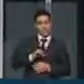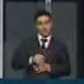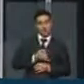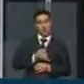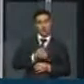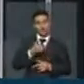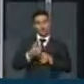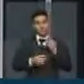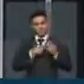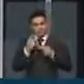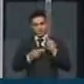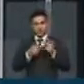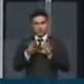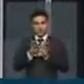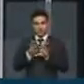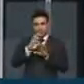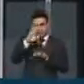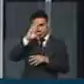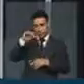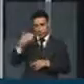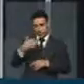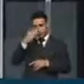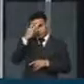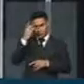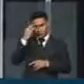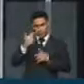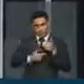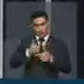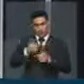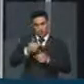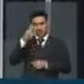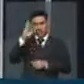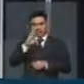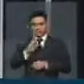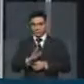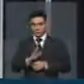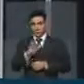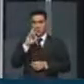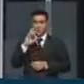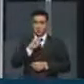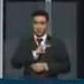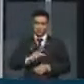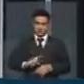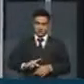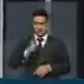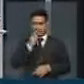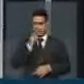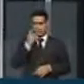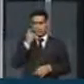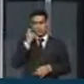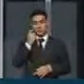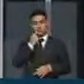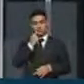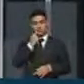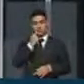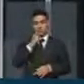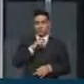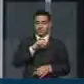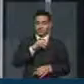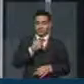render as devidas homenagens ao trabalhador brasileiro senhor presidente no na última sexta-feira dia 2627 sexto e